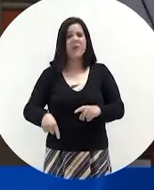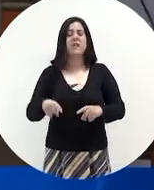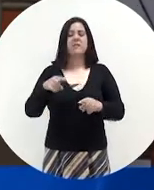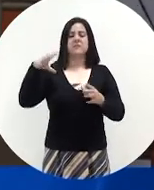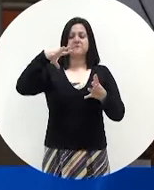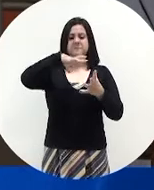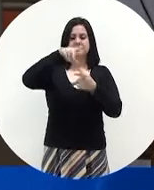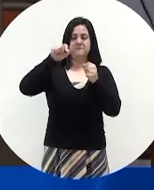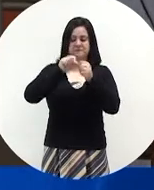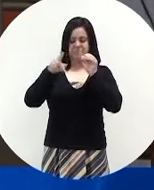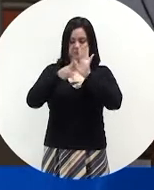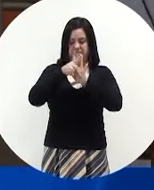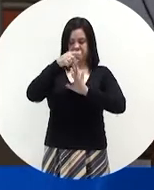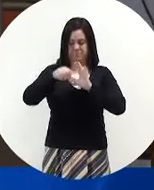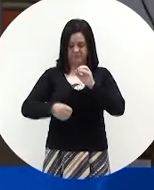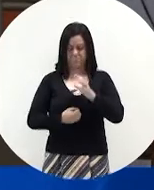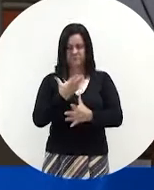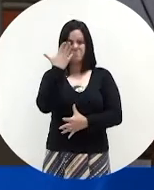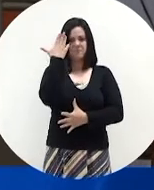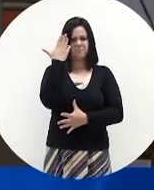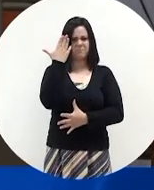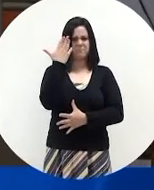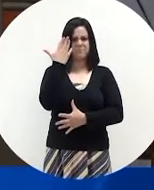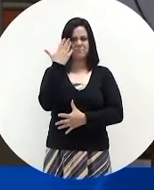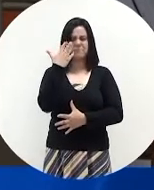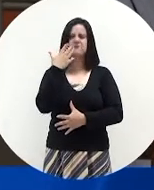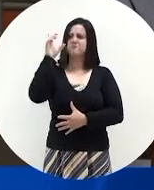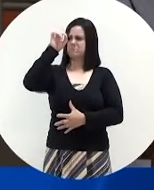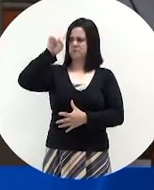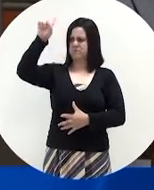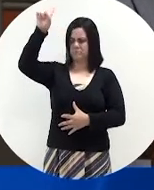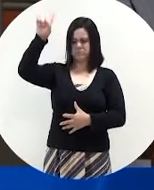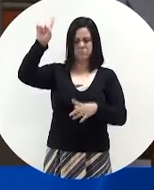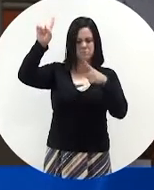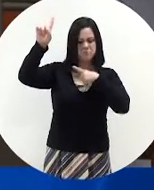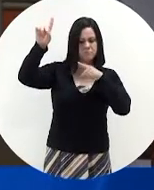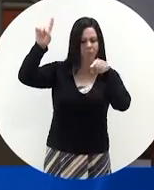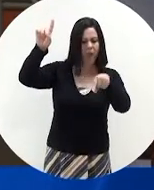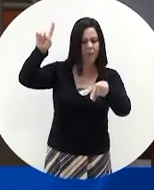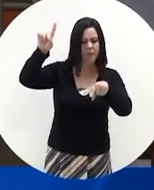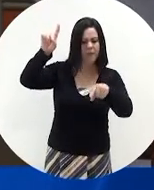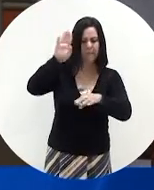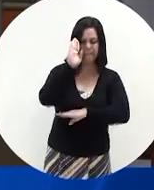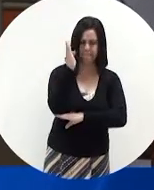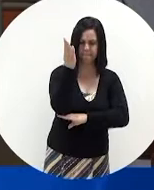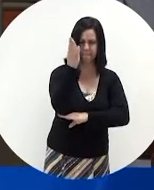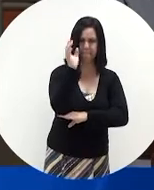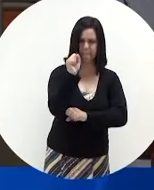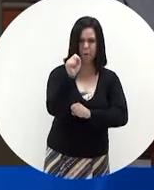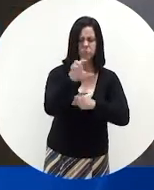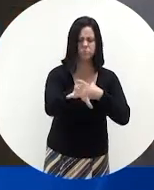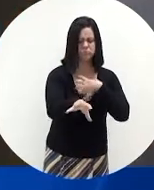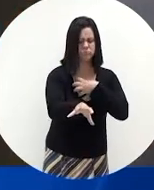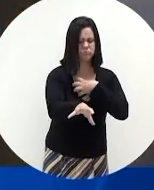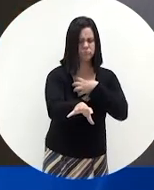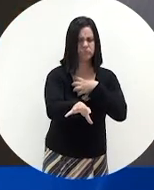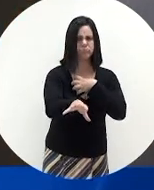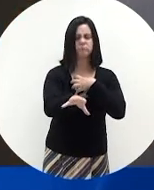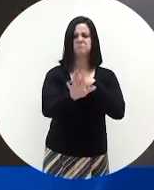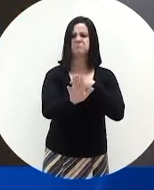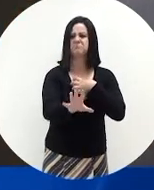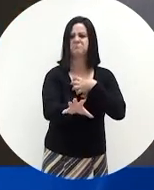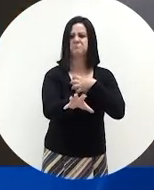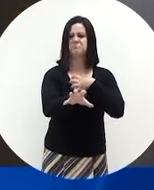faz parte de todas as coisas. E eles criam que Deus não teria criado o universo, pois se